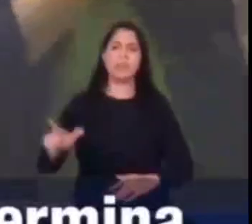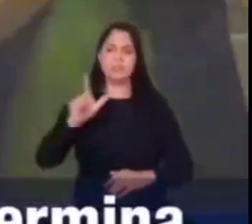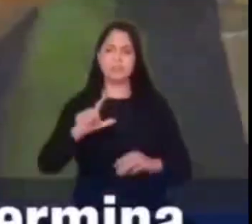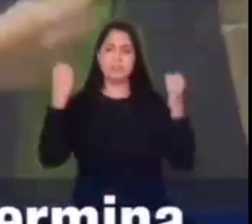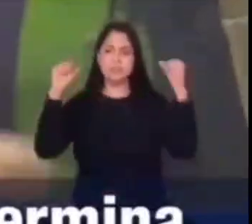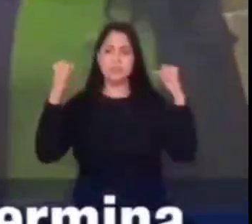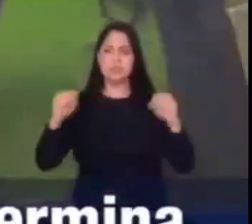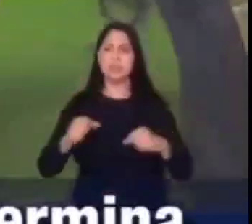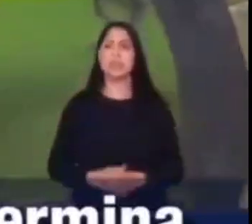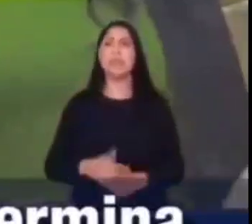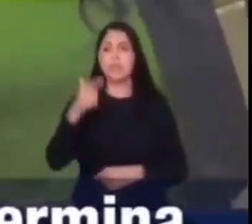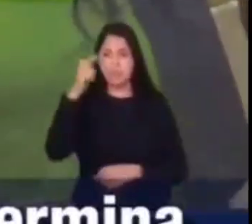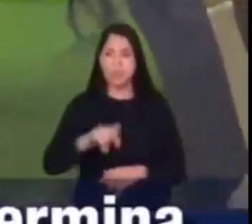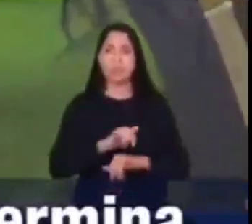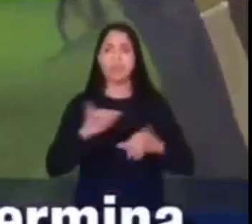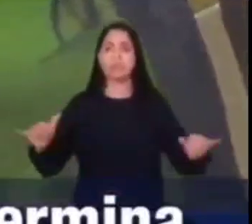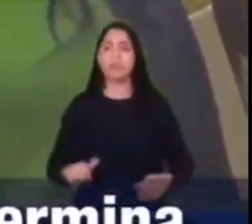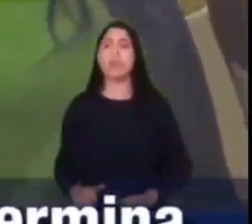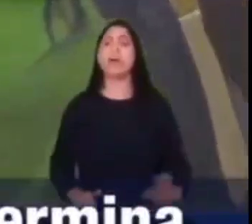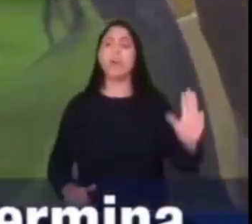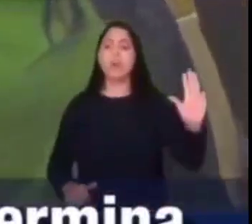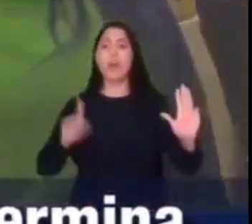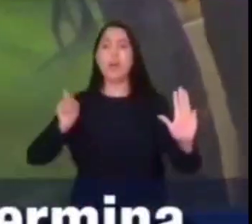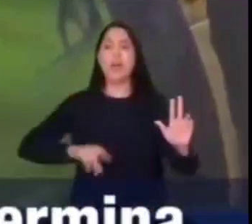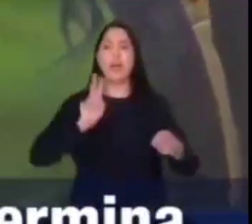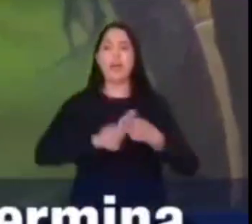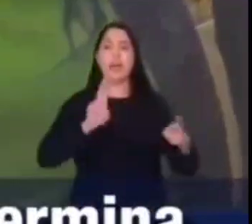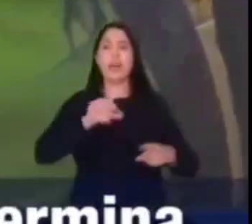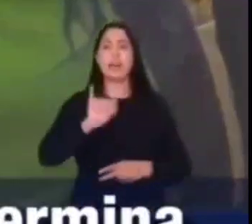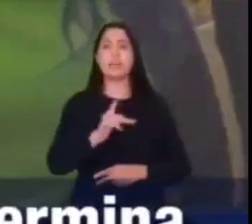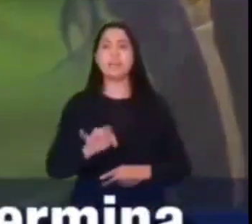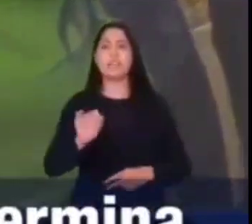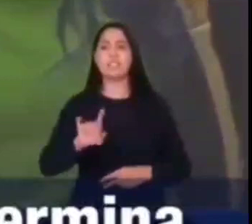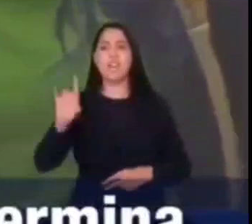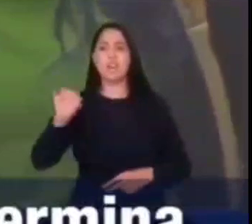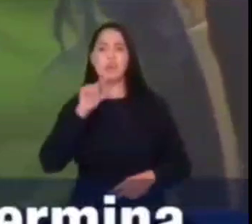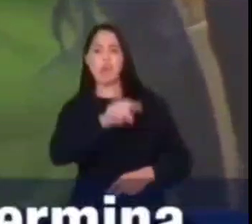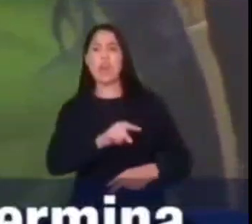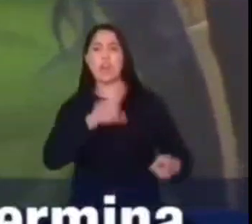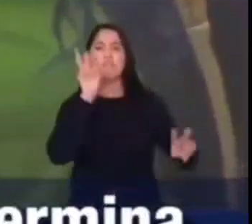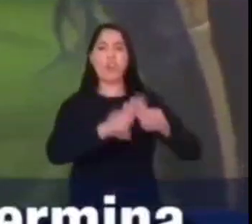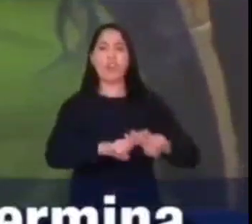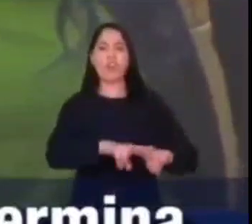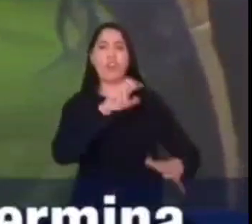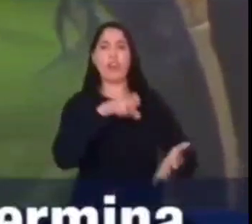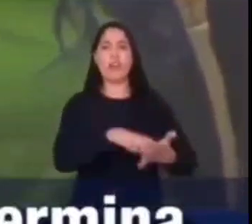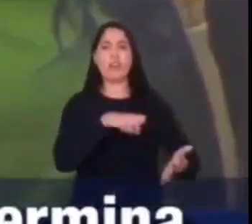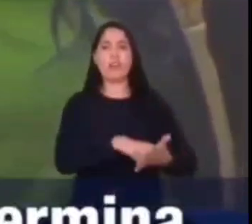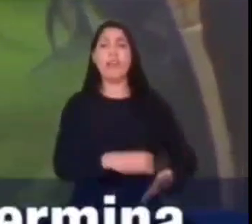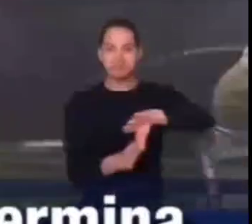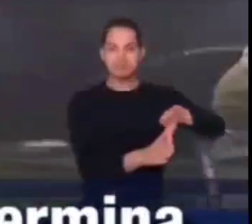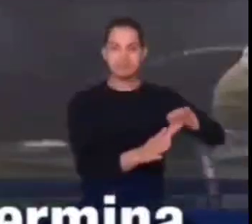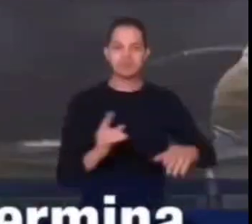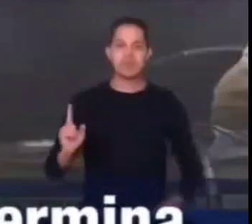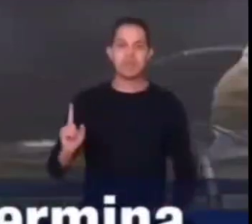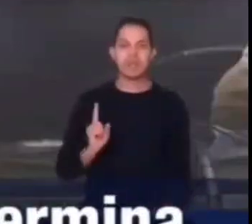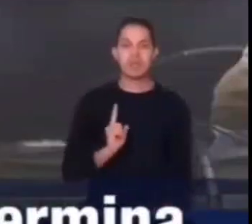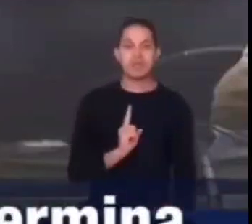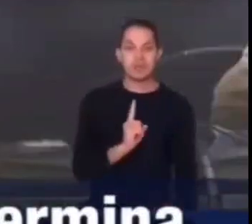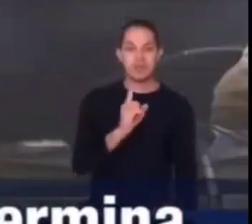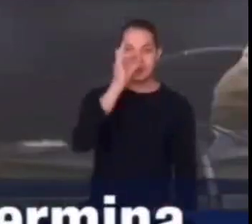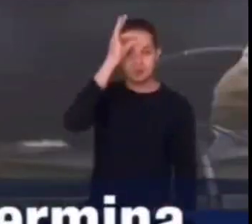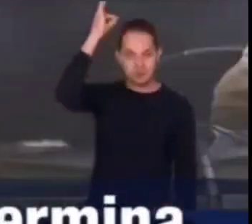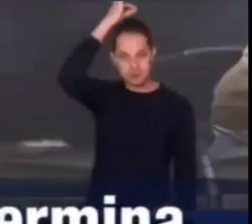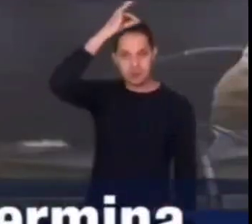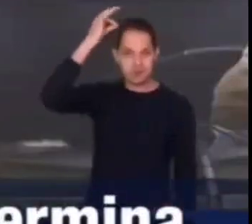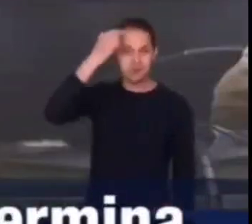E repito, Lula é ex-presidiário, Lula é ladrão, Lula foi condenado em 3 instâncias. Por... Espírito Santo com o